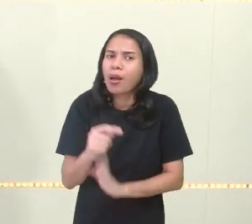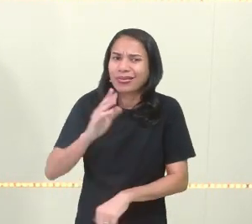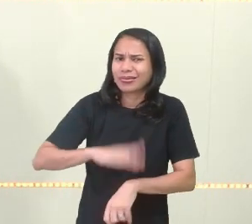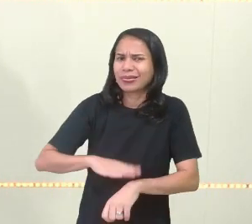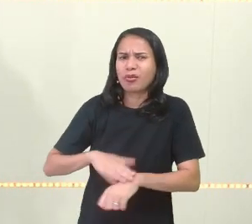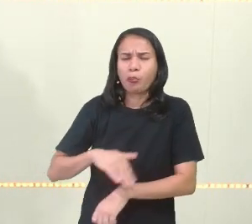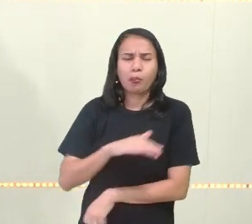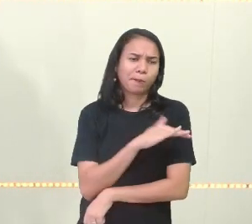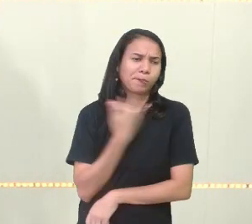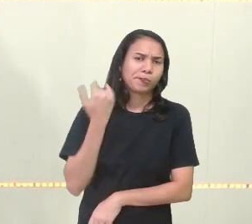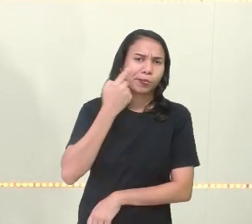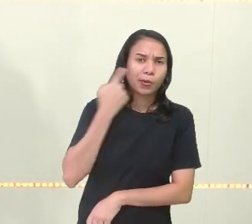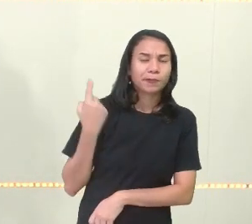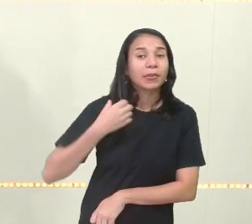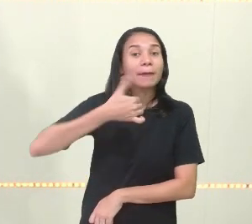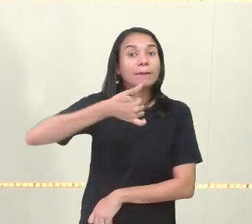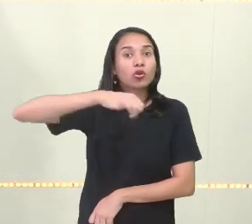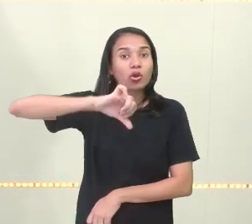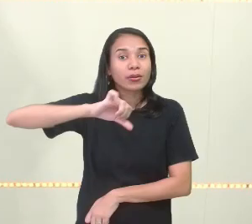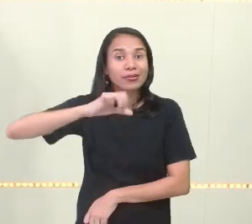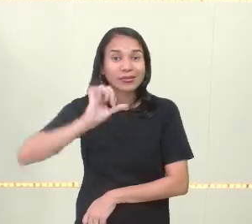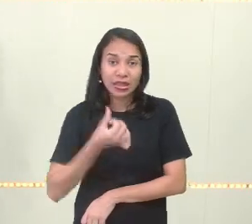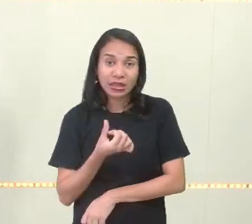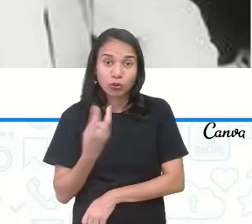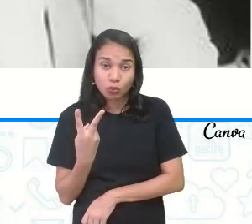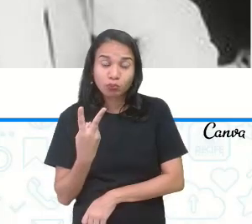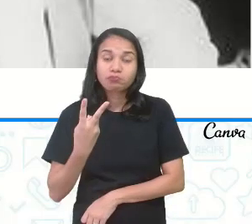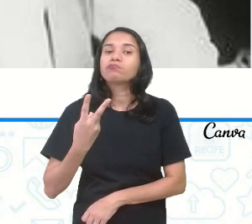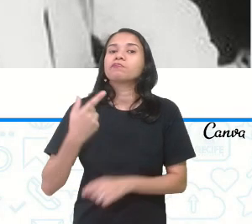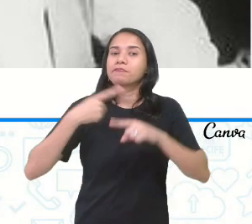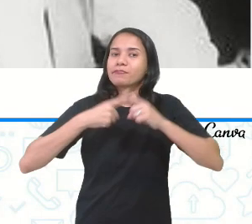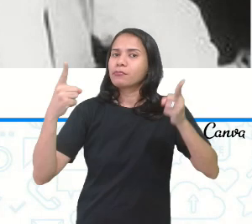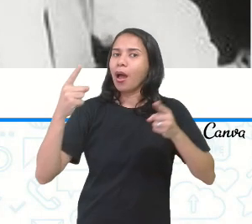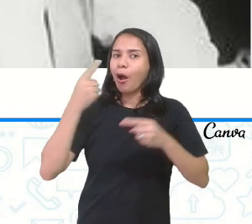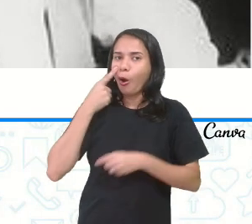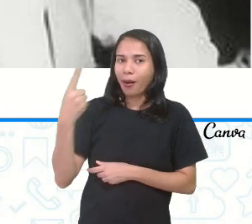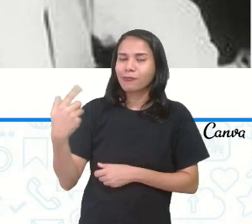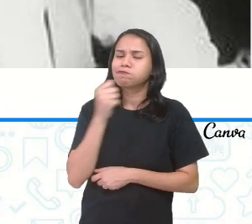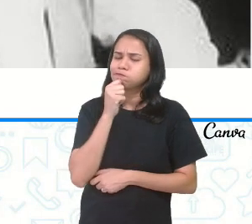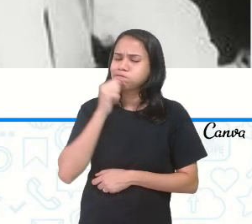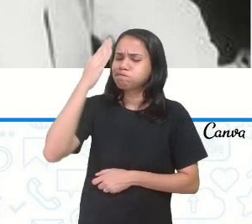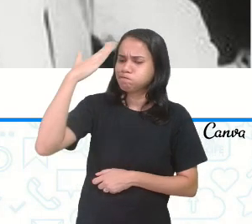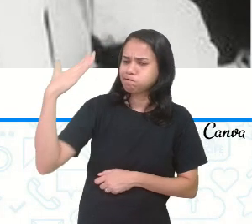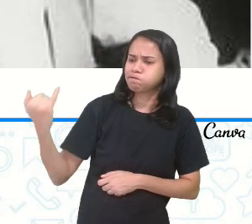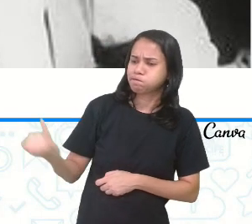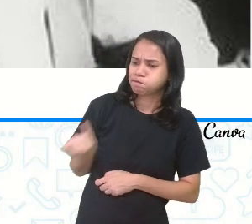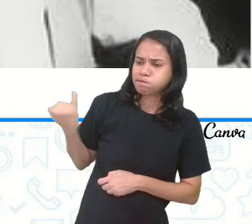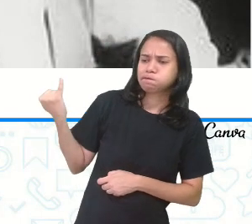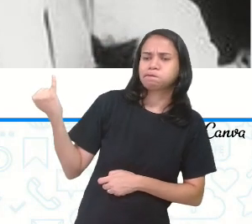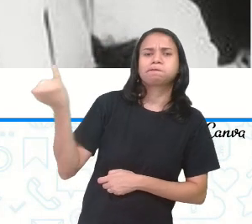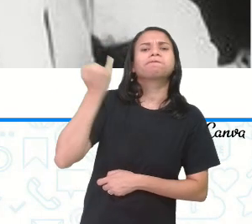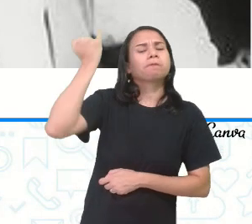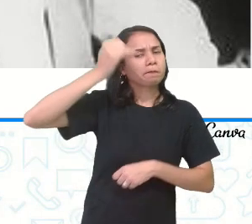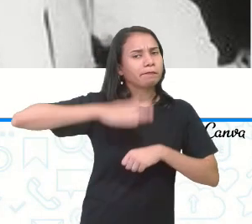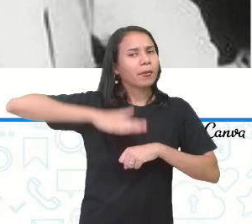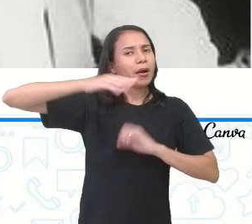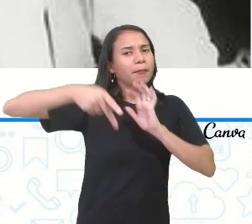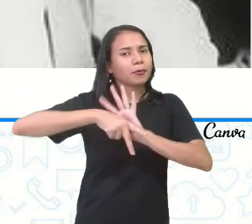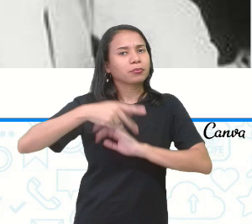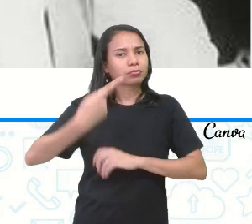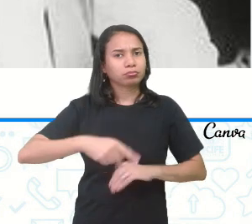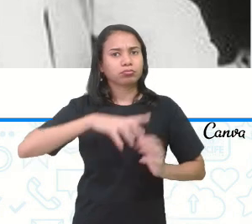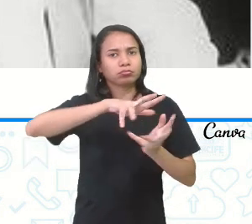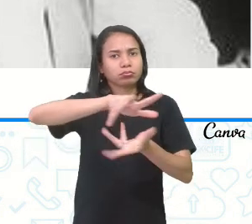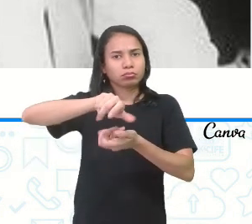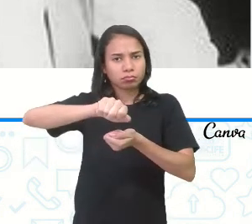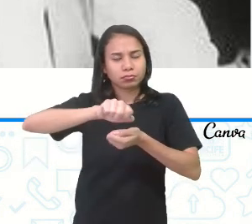faleceu, né? Em 1962, mas olha o tempo que ele faleceu e ainda ele é considerado um dos maiores pintores